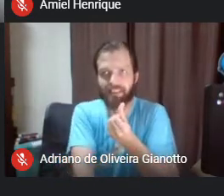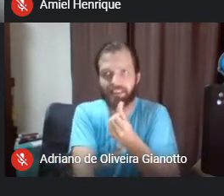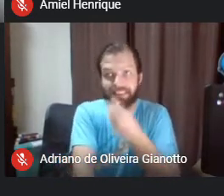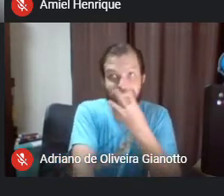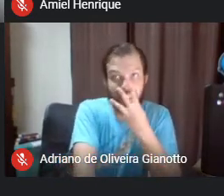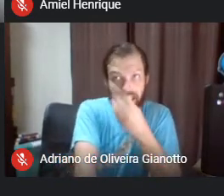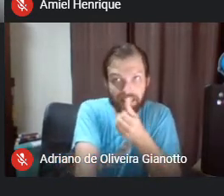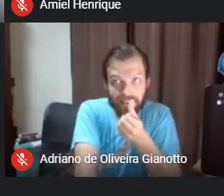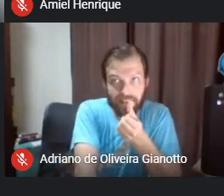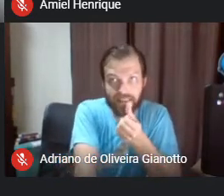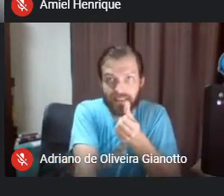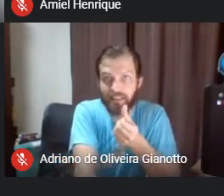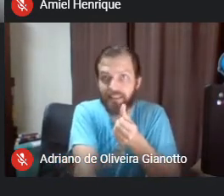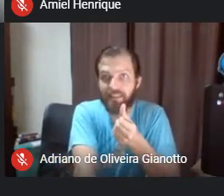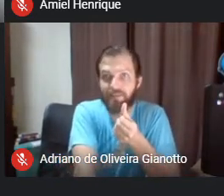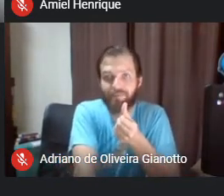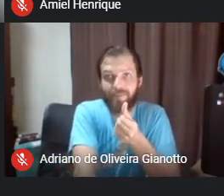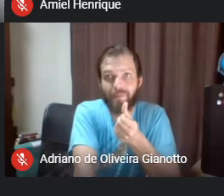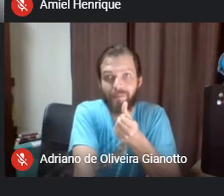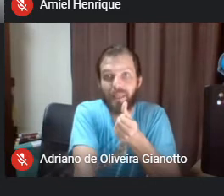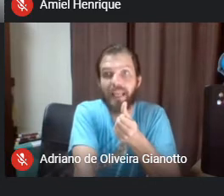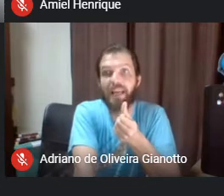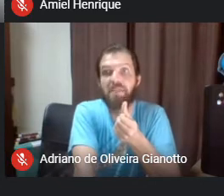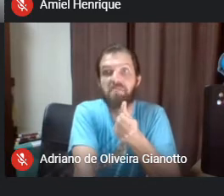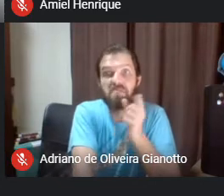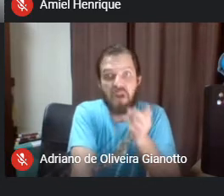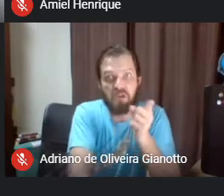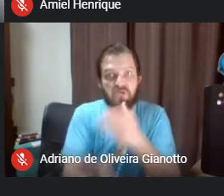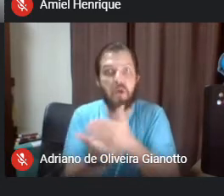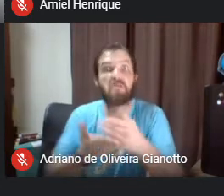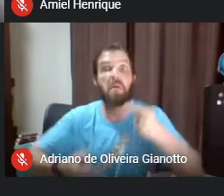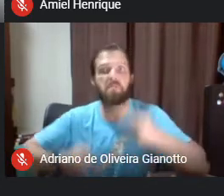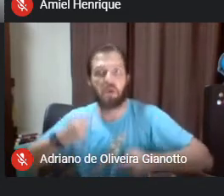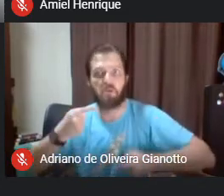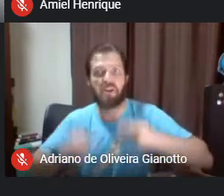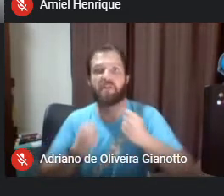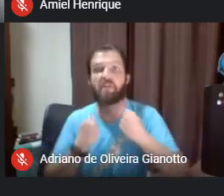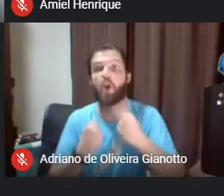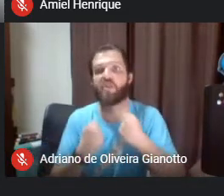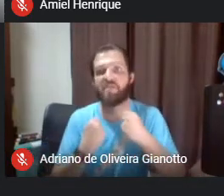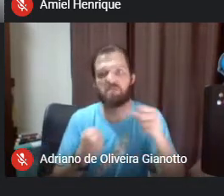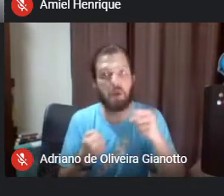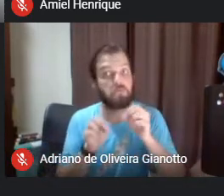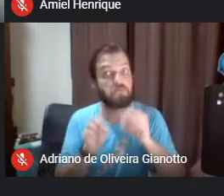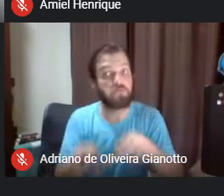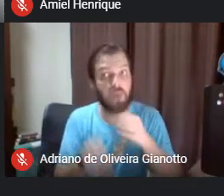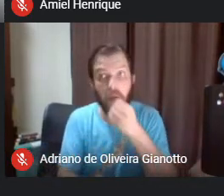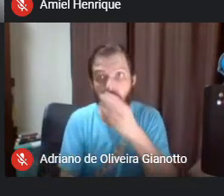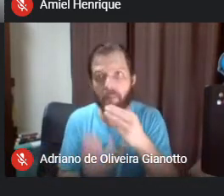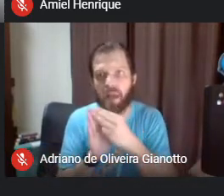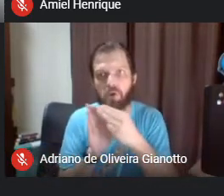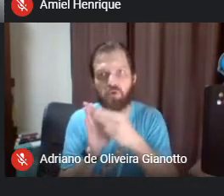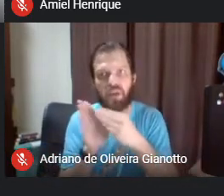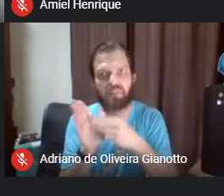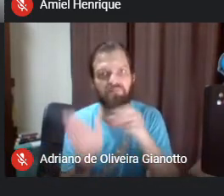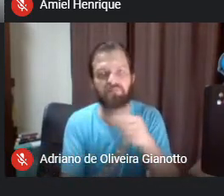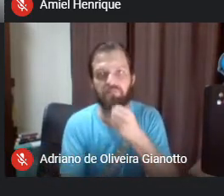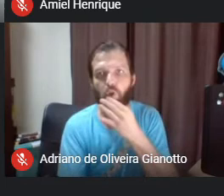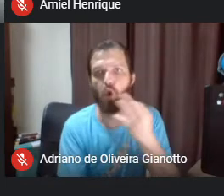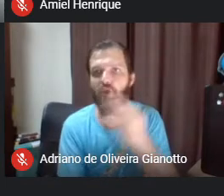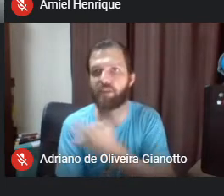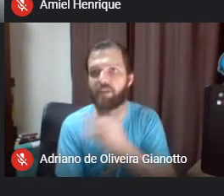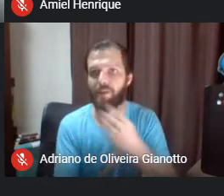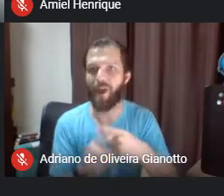Hoje, na França, tem 36 escolas para surdos. E por quê? Porque a política deles é uma política